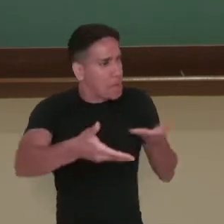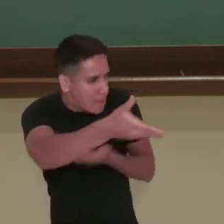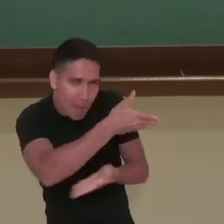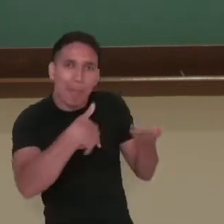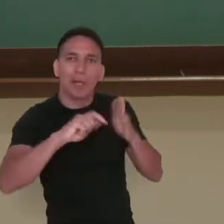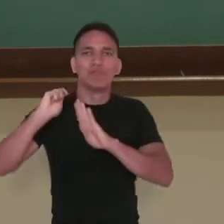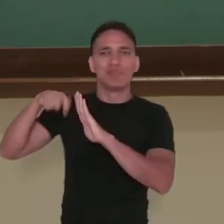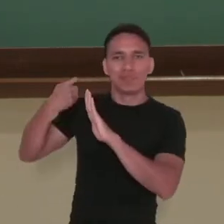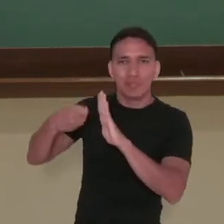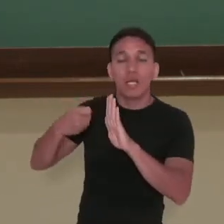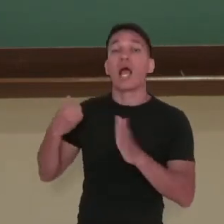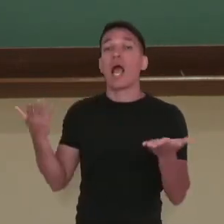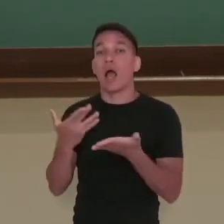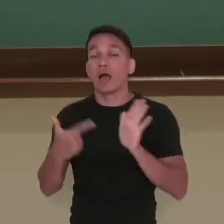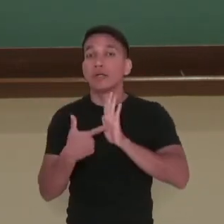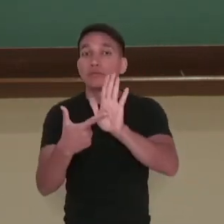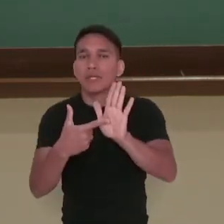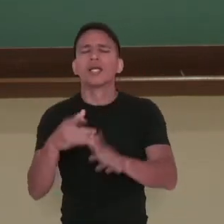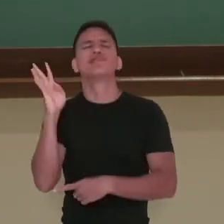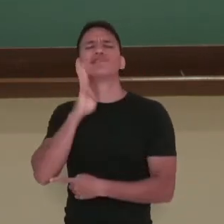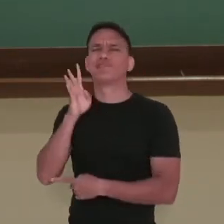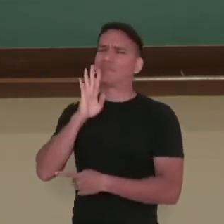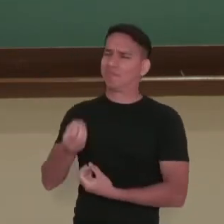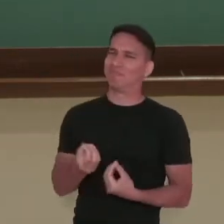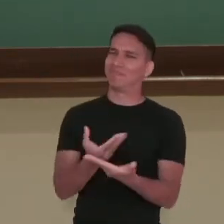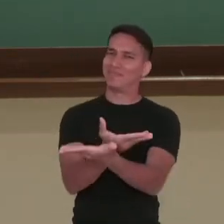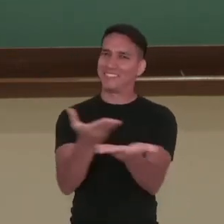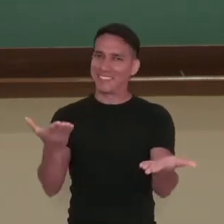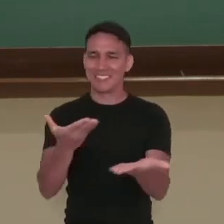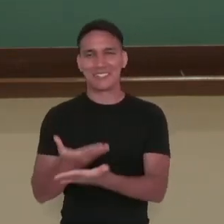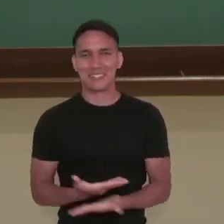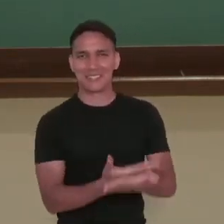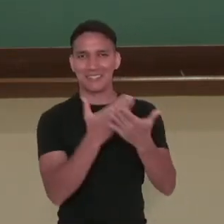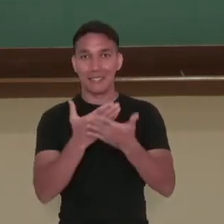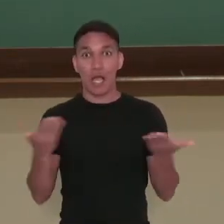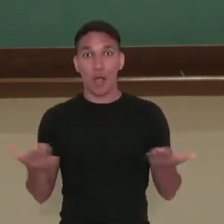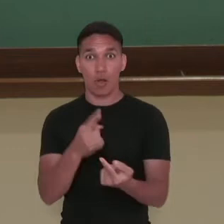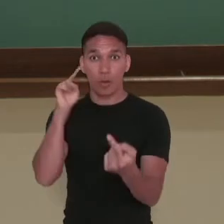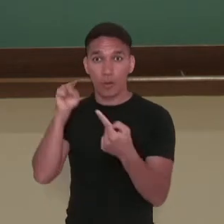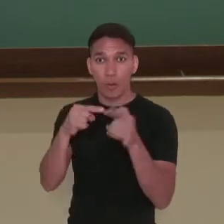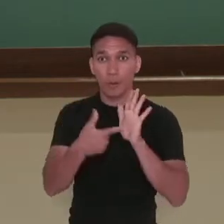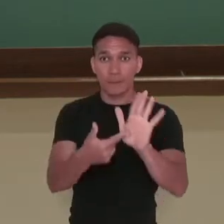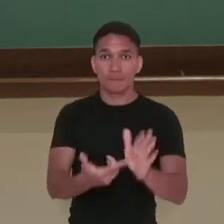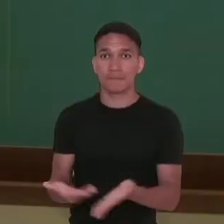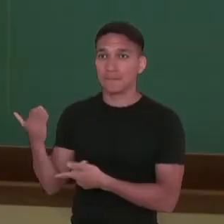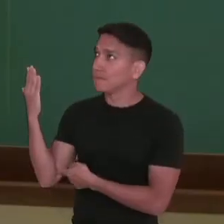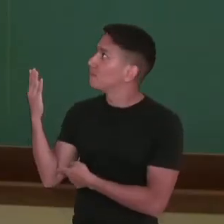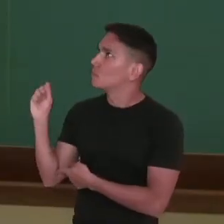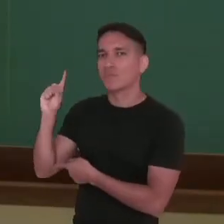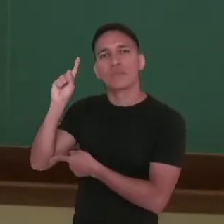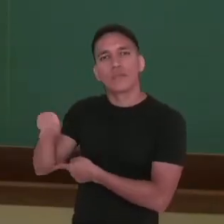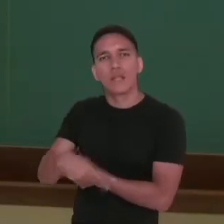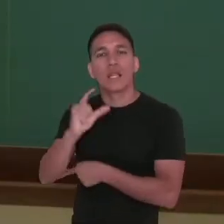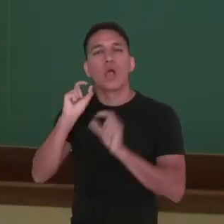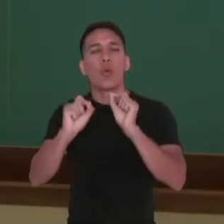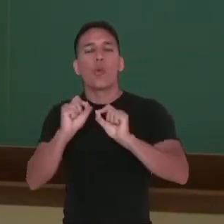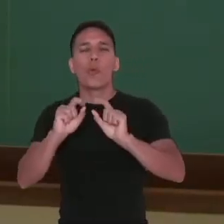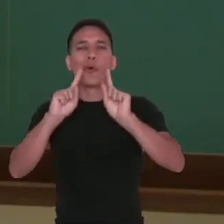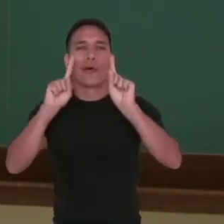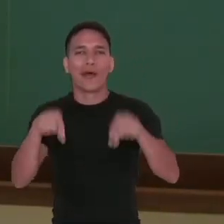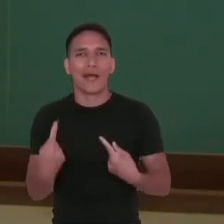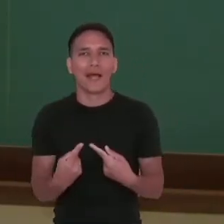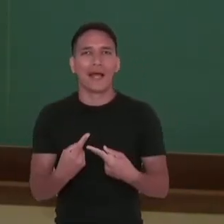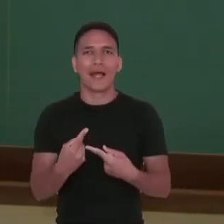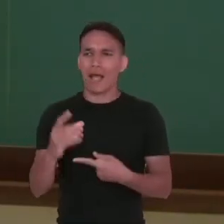de gravação, nós vamos fazer uma aula bem bacana para você. Na aula de hoje, nós vamos falar, pessoal, sobre